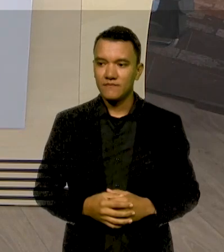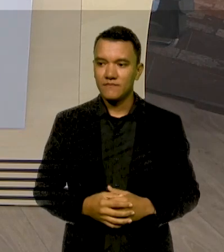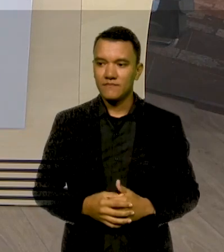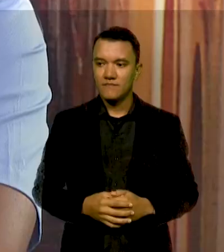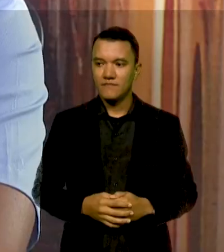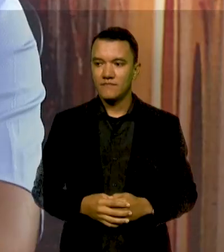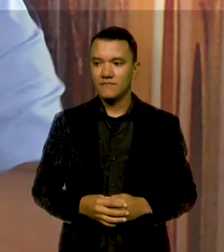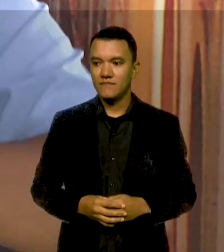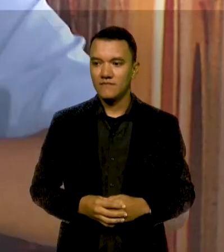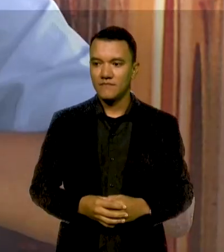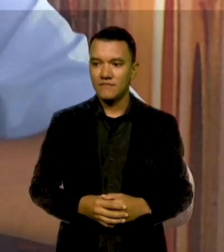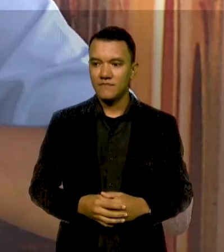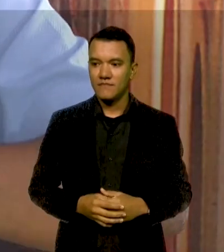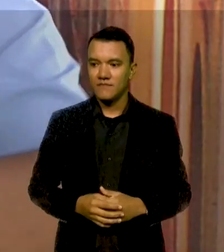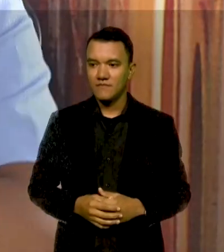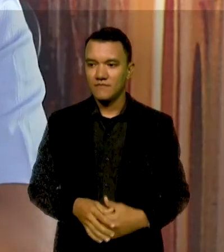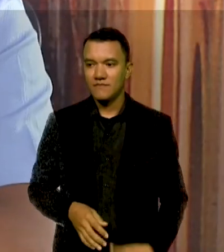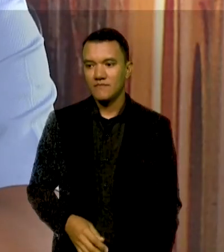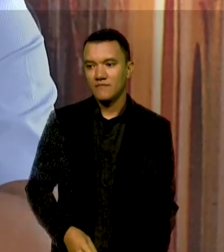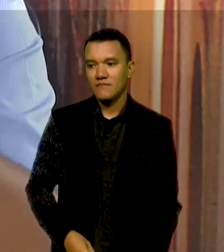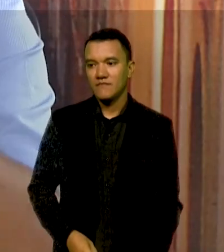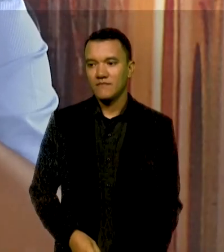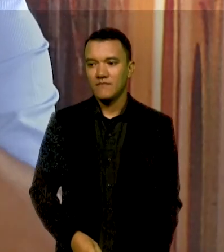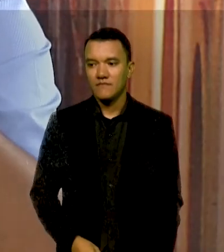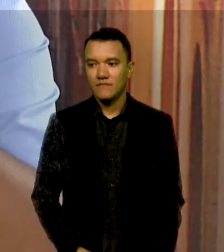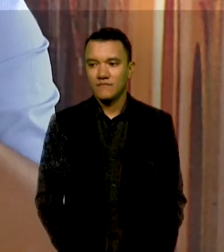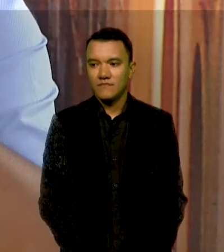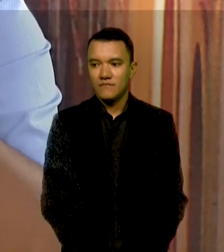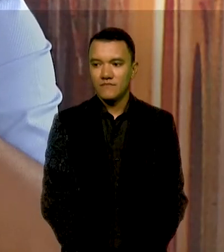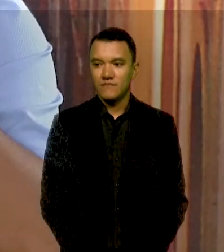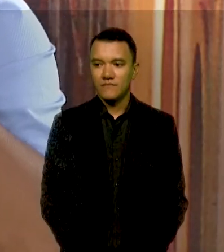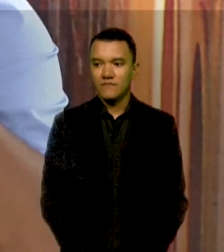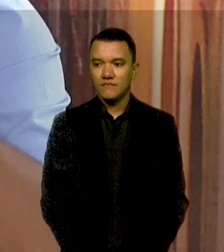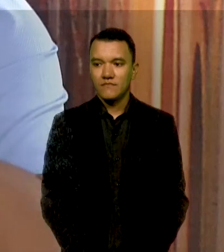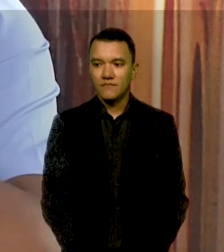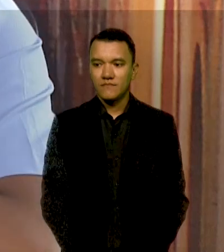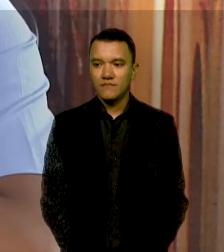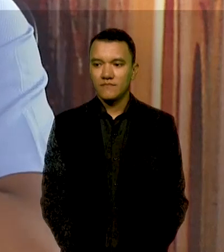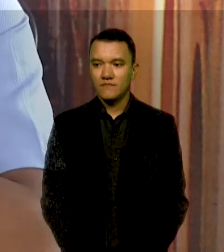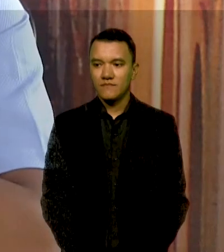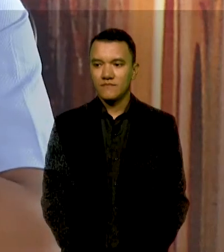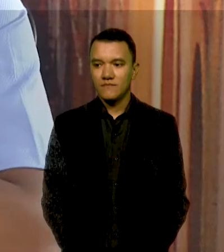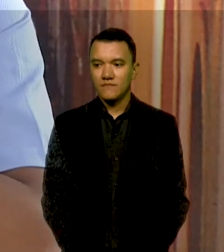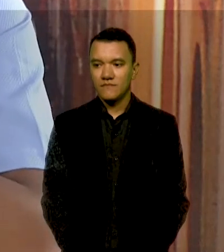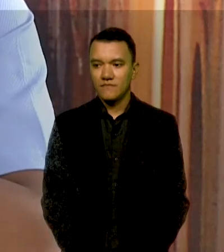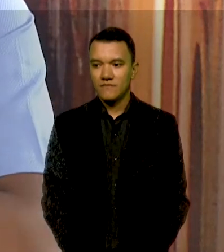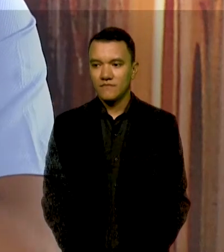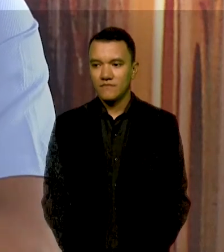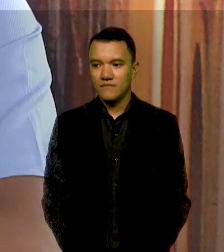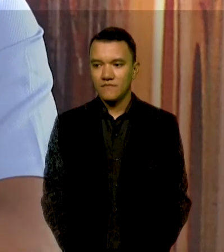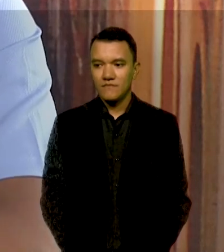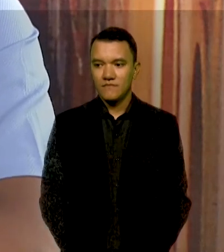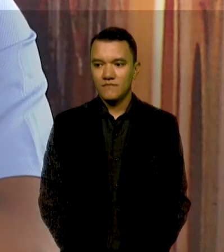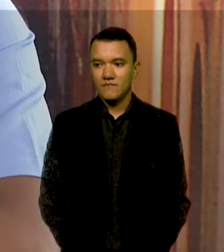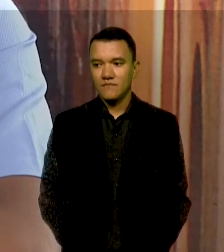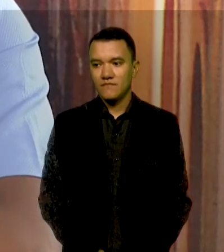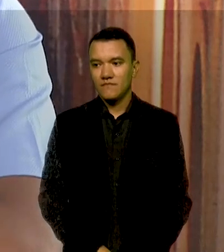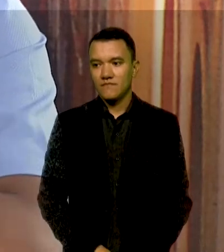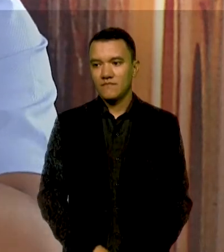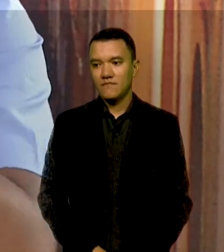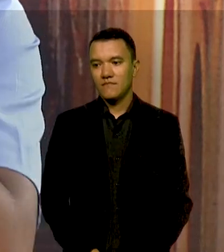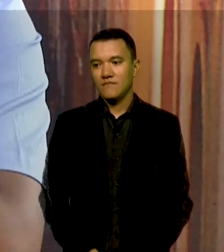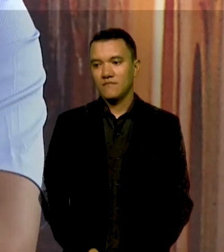Na realidade, a sociedade a qual a gente está inserido ainda é um pouco sofrida para os surdos justamente pelas barreiras,